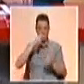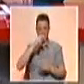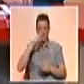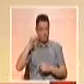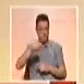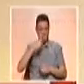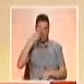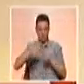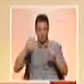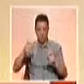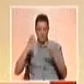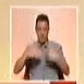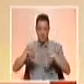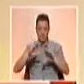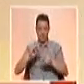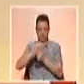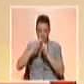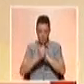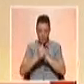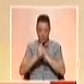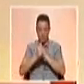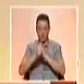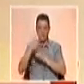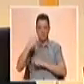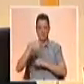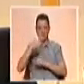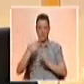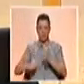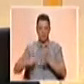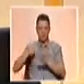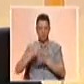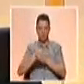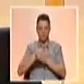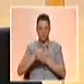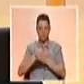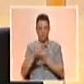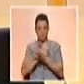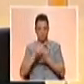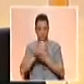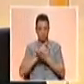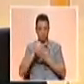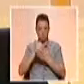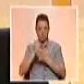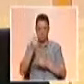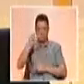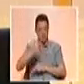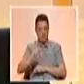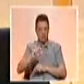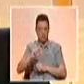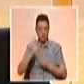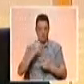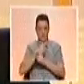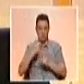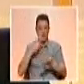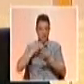essencialmente, são perfeitamente adequadas e têm custos de exploração praticamente nulos. Baixíssimos. Uhum. Baixíssimos, porque não têm praticamente